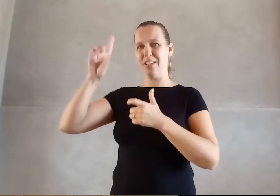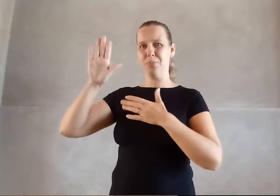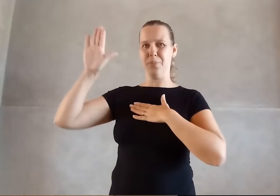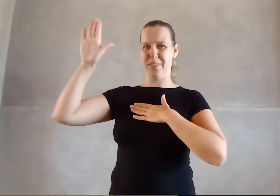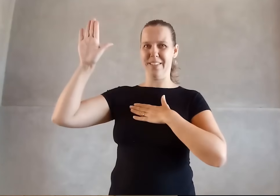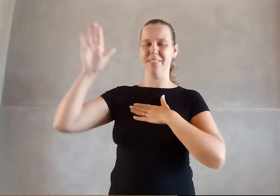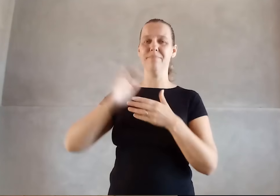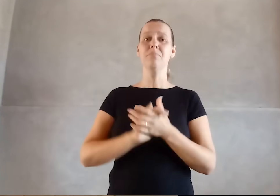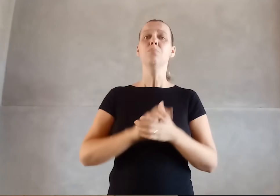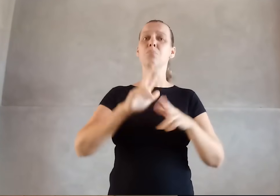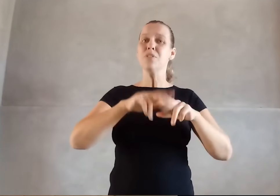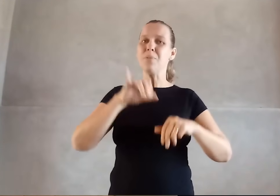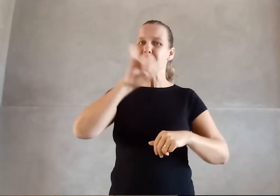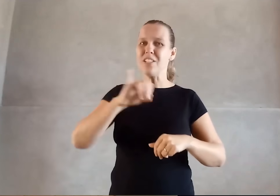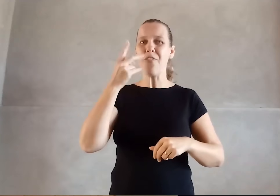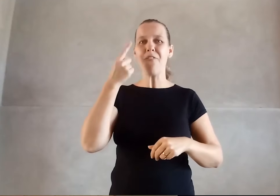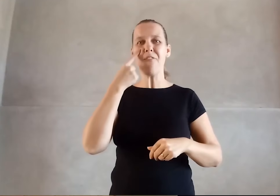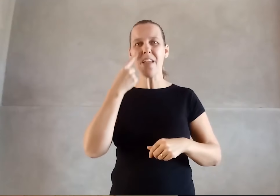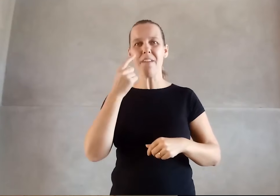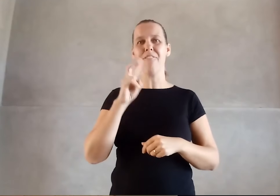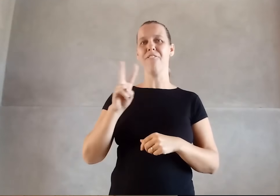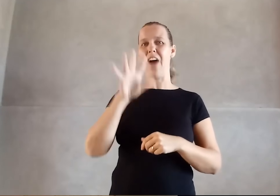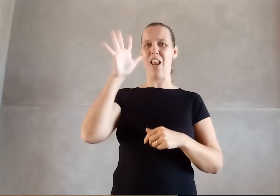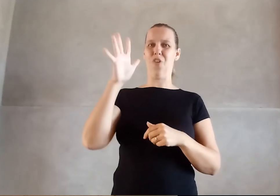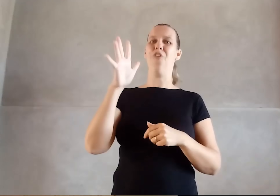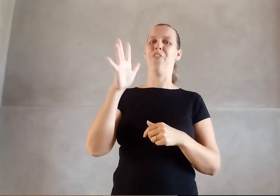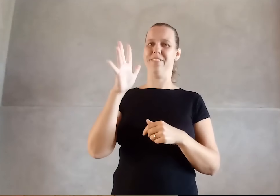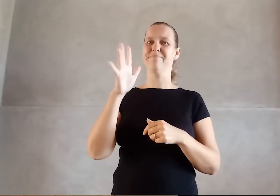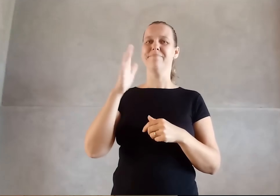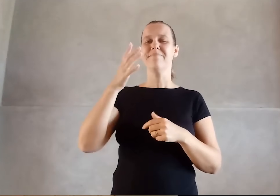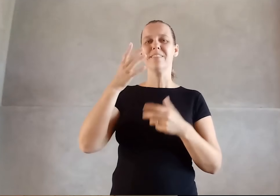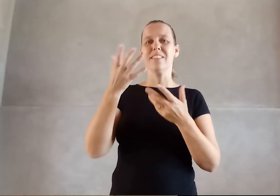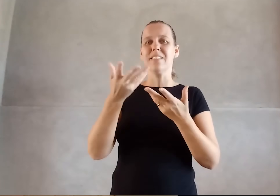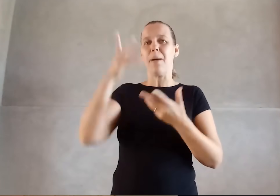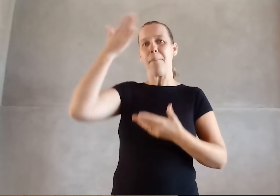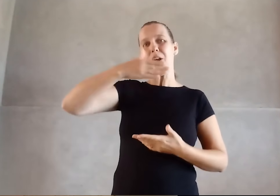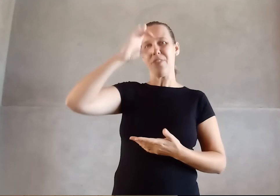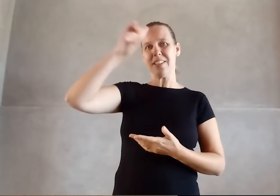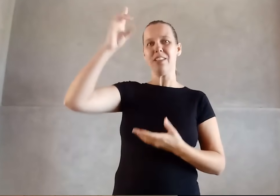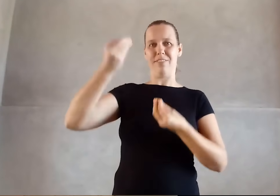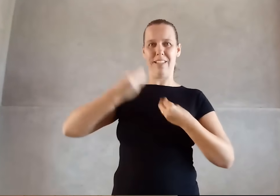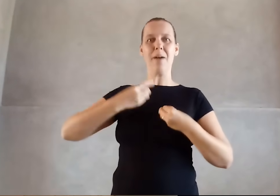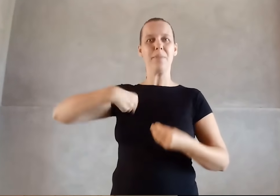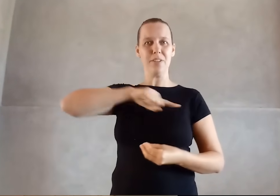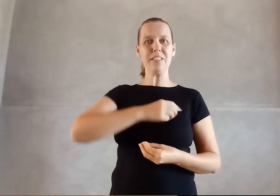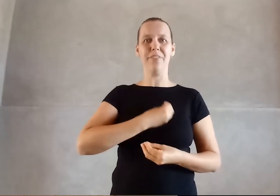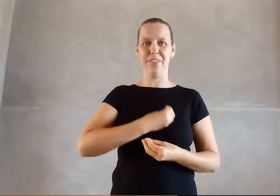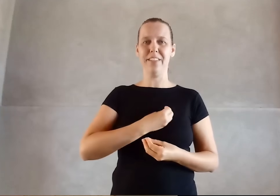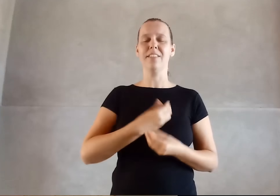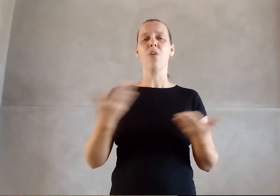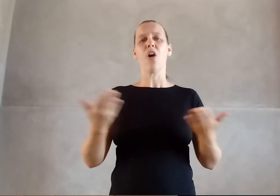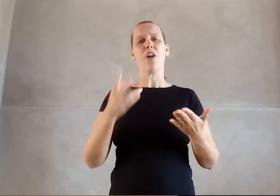onde Deus queria. Então, é muito importante valorizar, compreender a beleza que está por trás